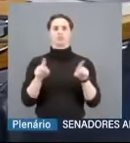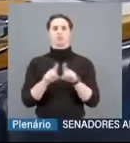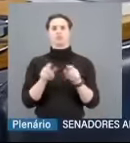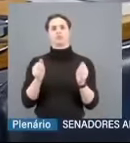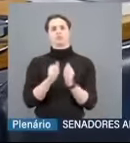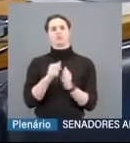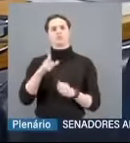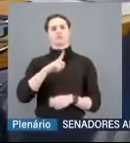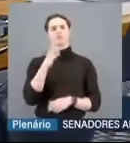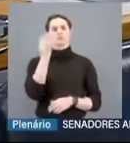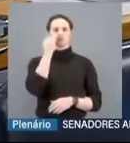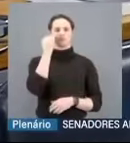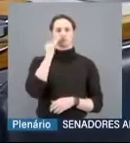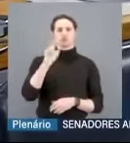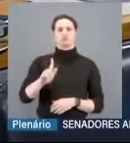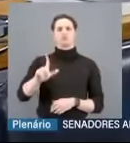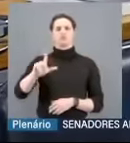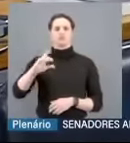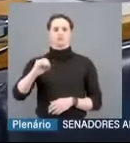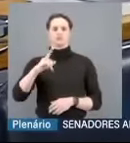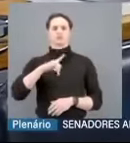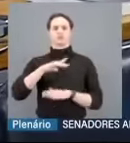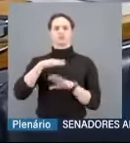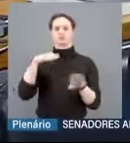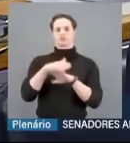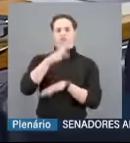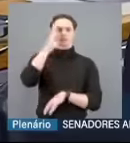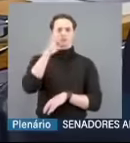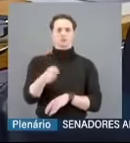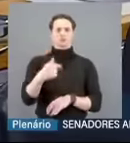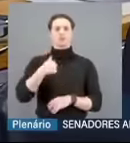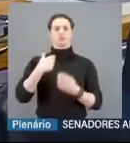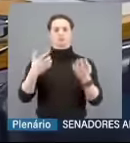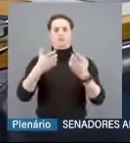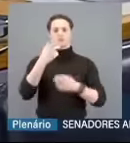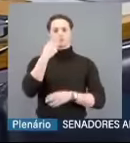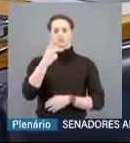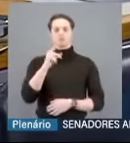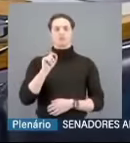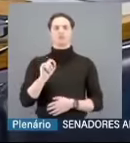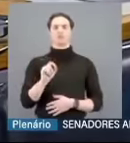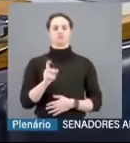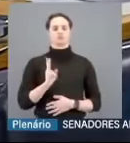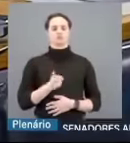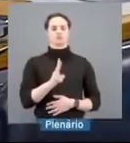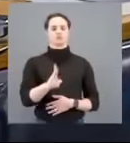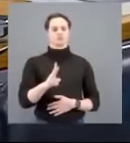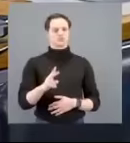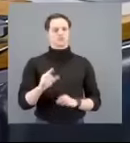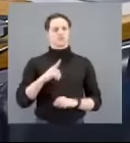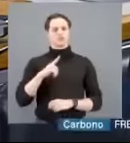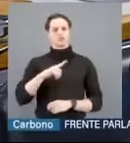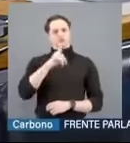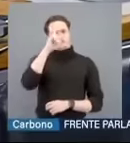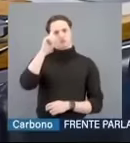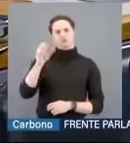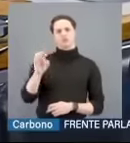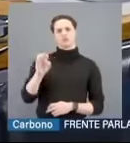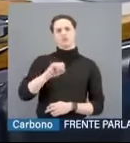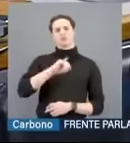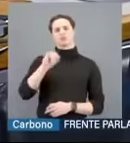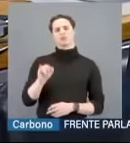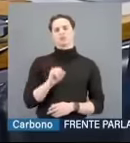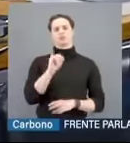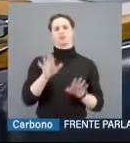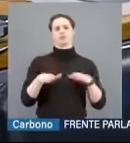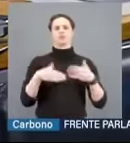uma GLO, para ter uma intervenção direta. E quero dizer que isso continuou depois de 8 de janeiro, nobre relatora, né? Inclusive,